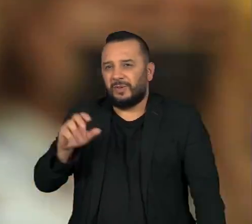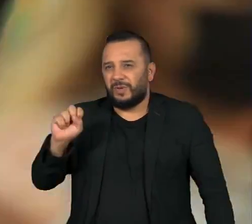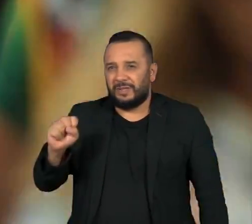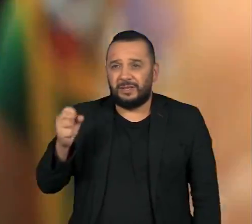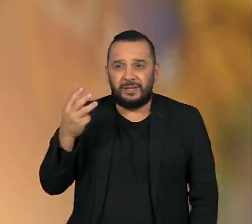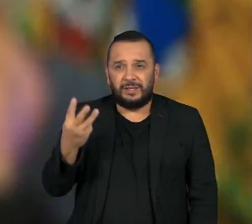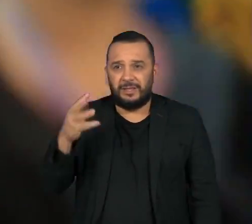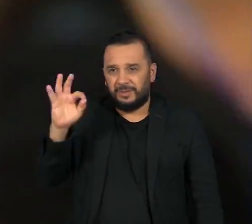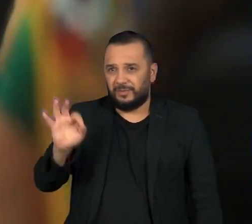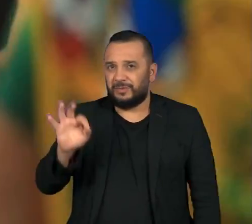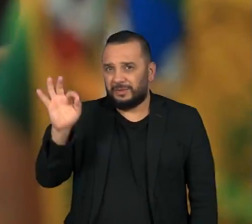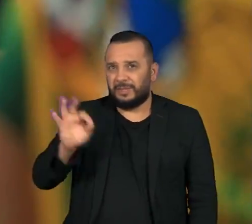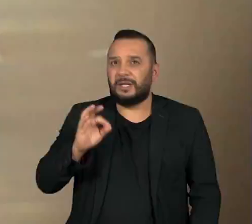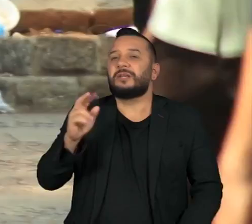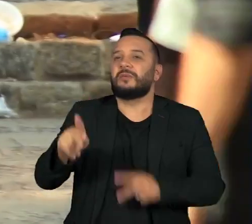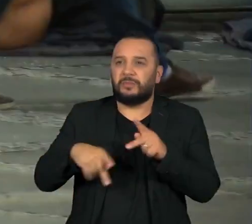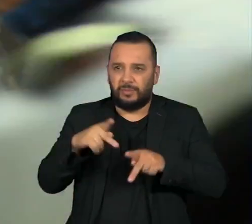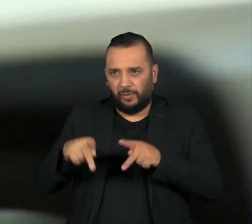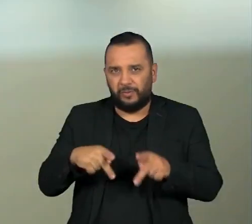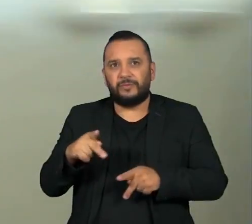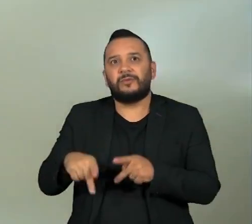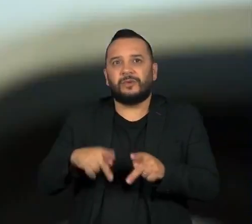83%, né, dessa população,